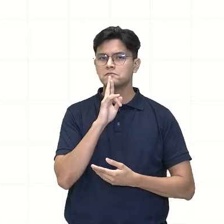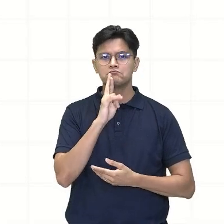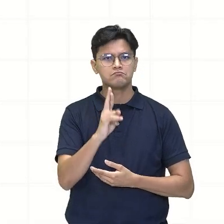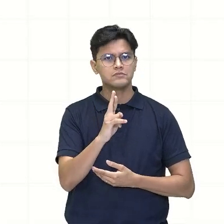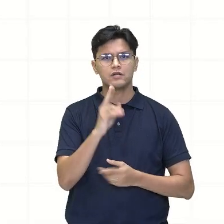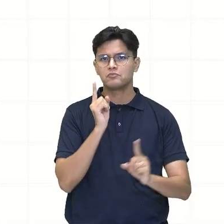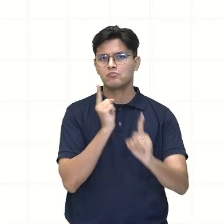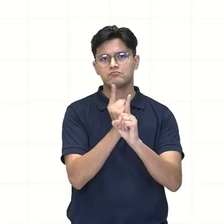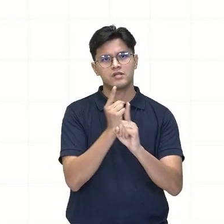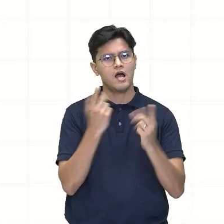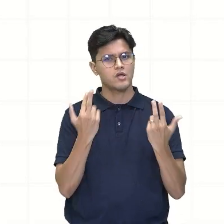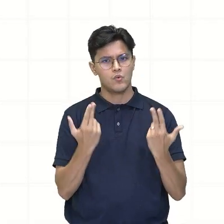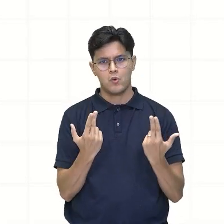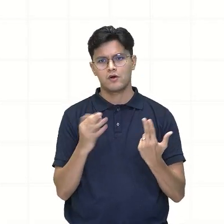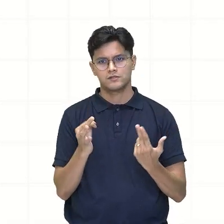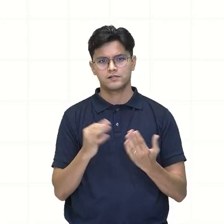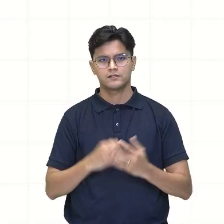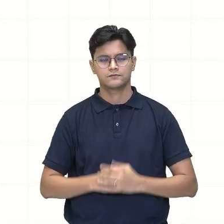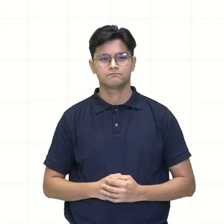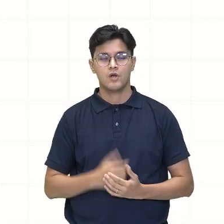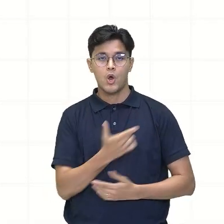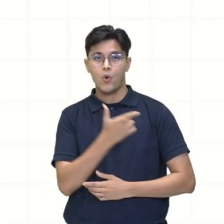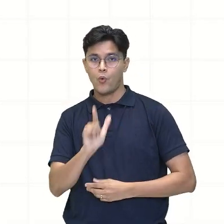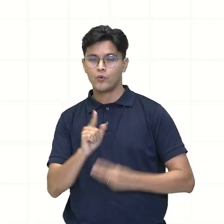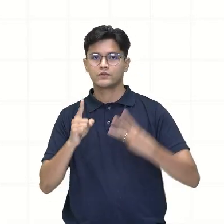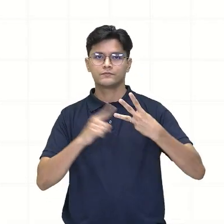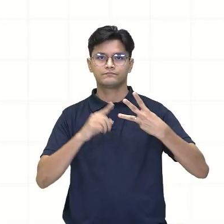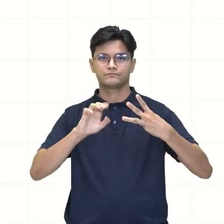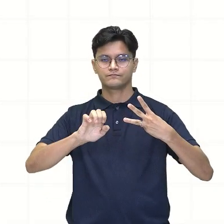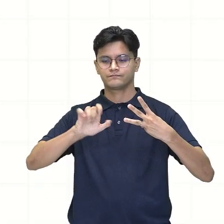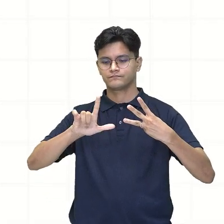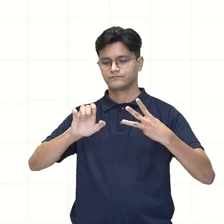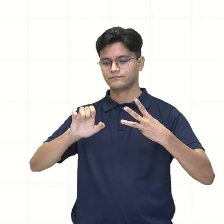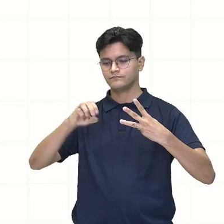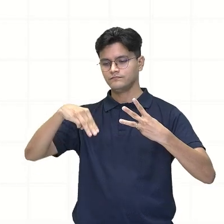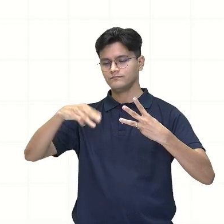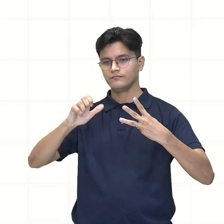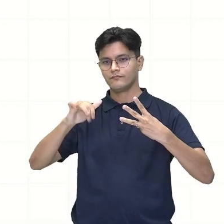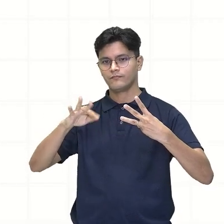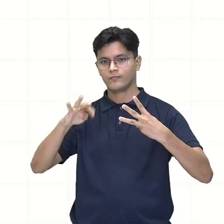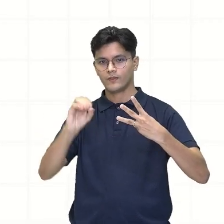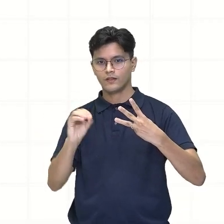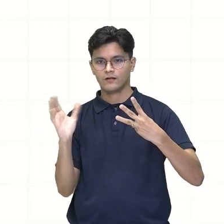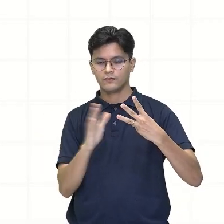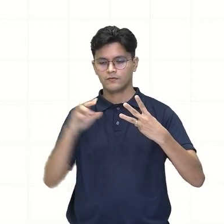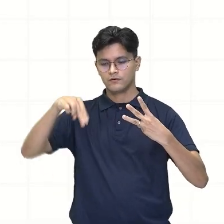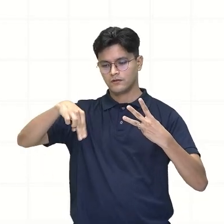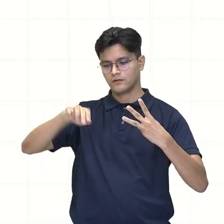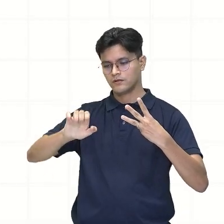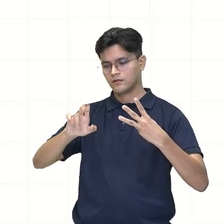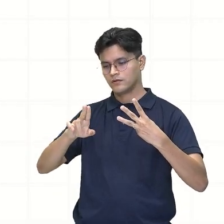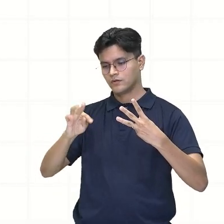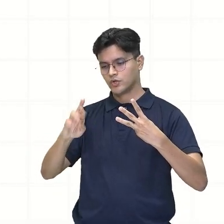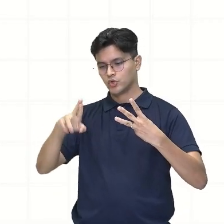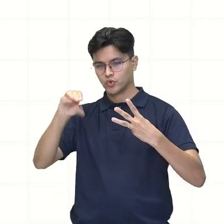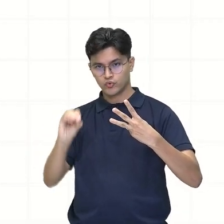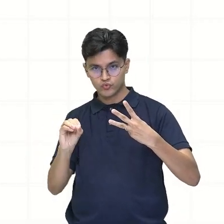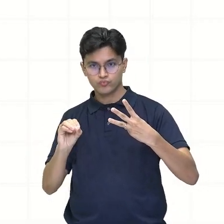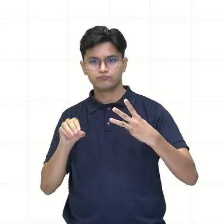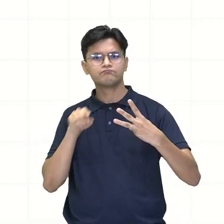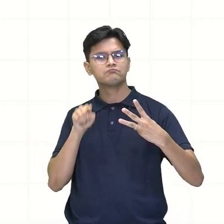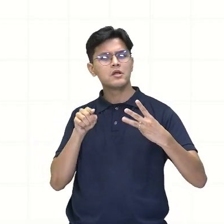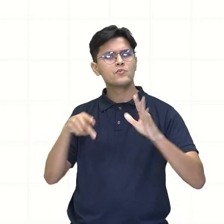resultado. A nossa outra propriedade é o elemento neutro. O elemento neutro da multiplicação é o